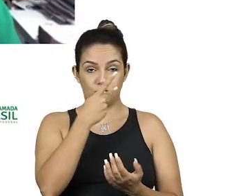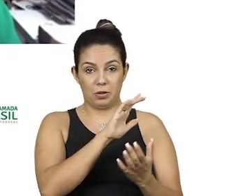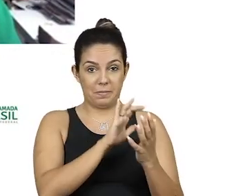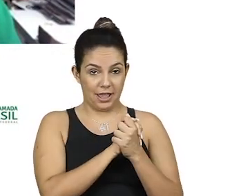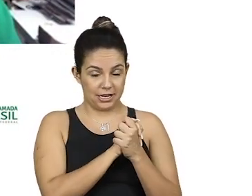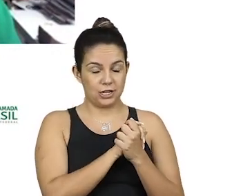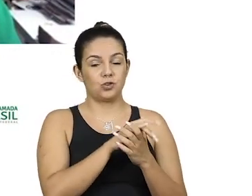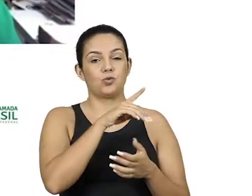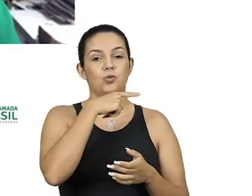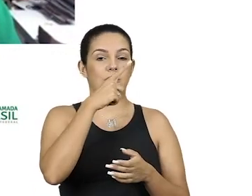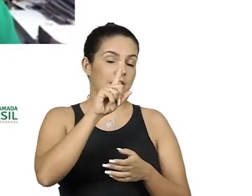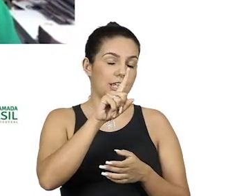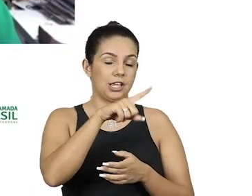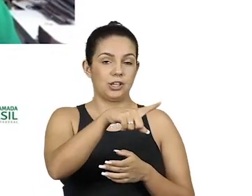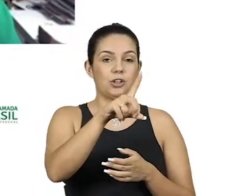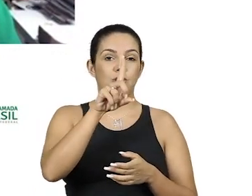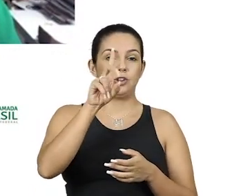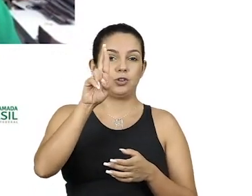Era